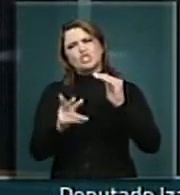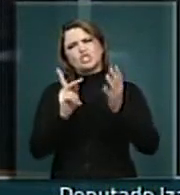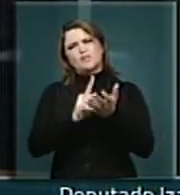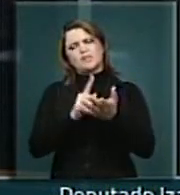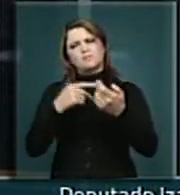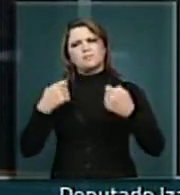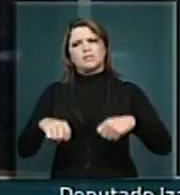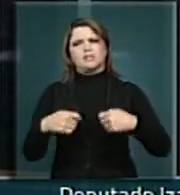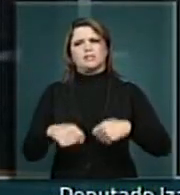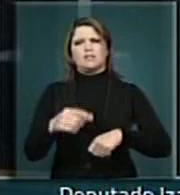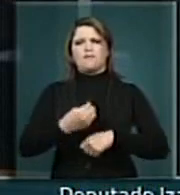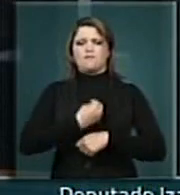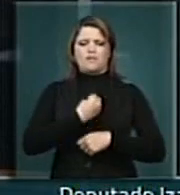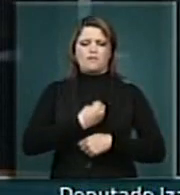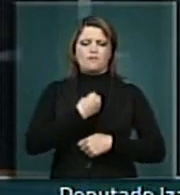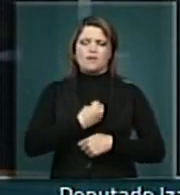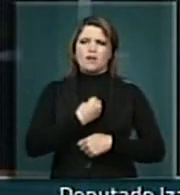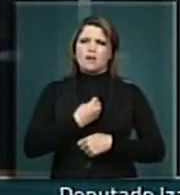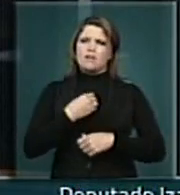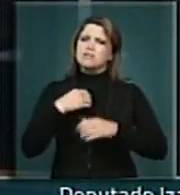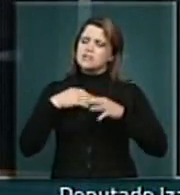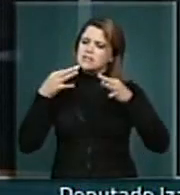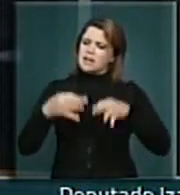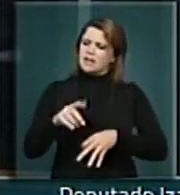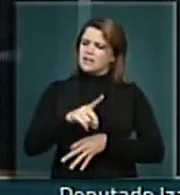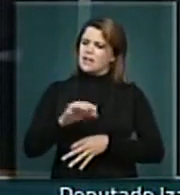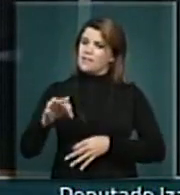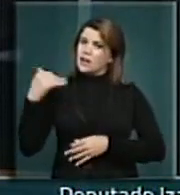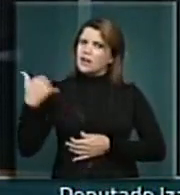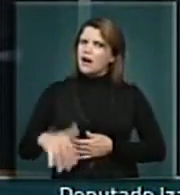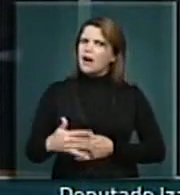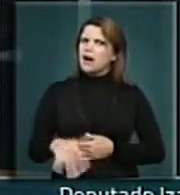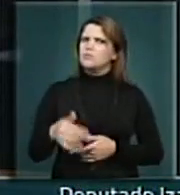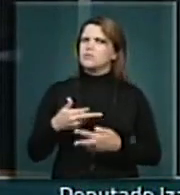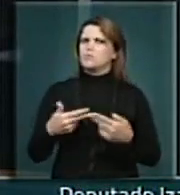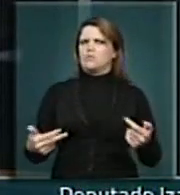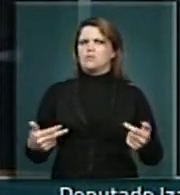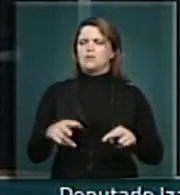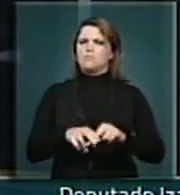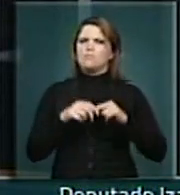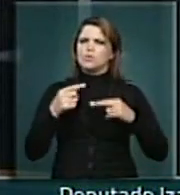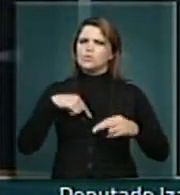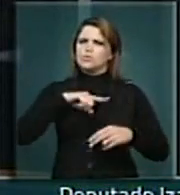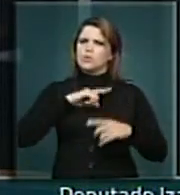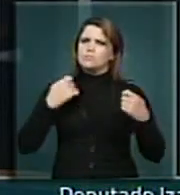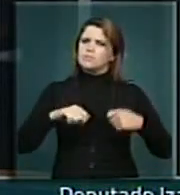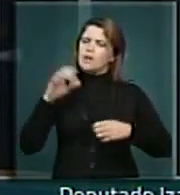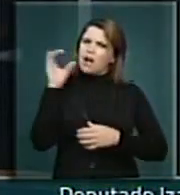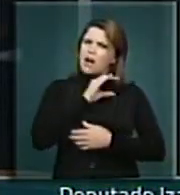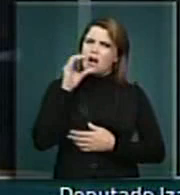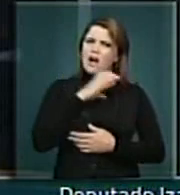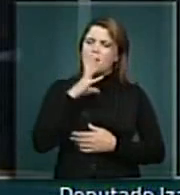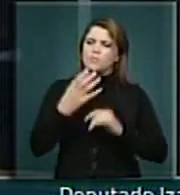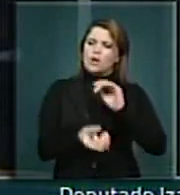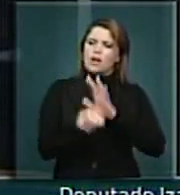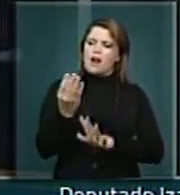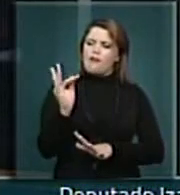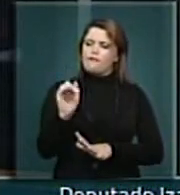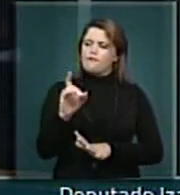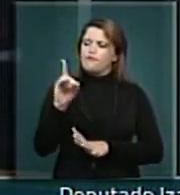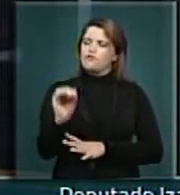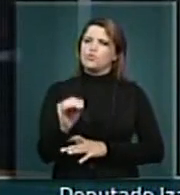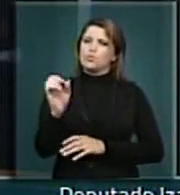que é necessário viver com dignidade aqui no Distrito Federal. Então precisamos urgentemente criar um